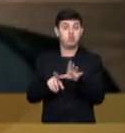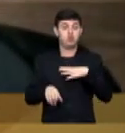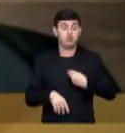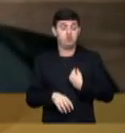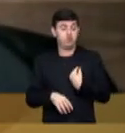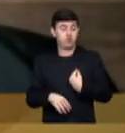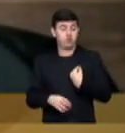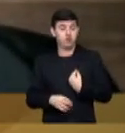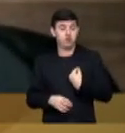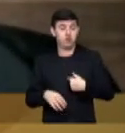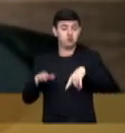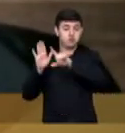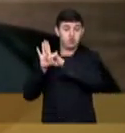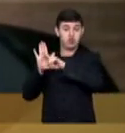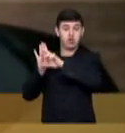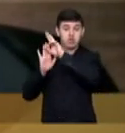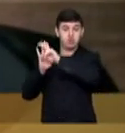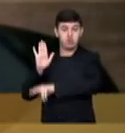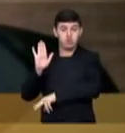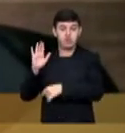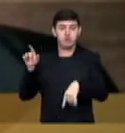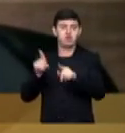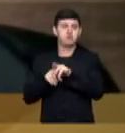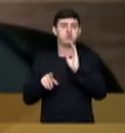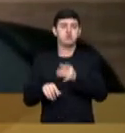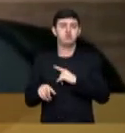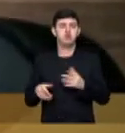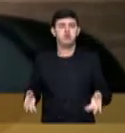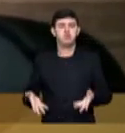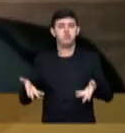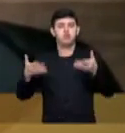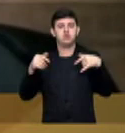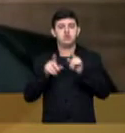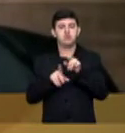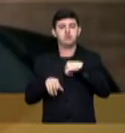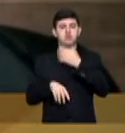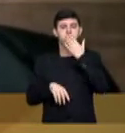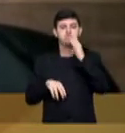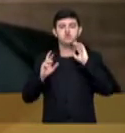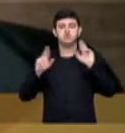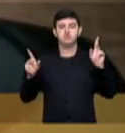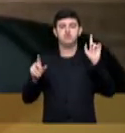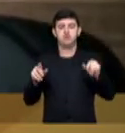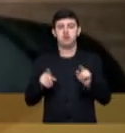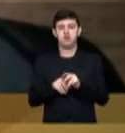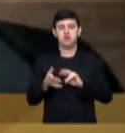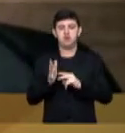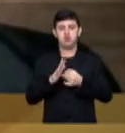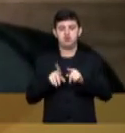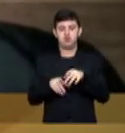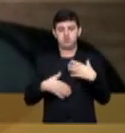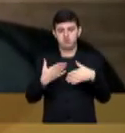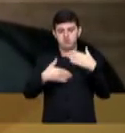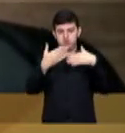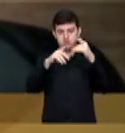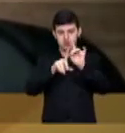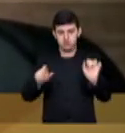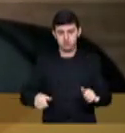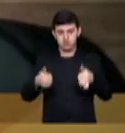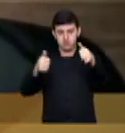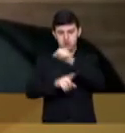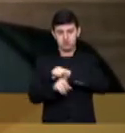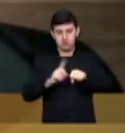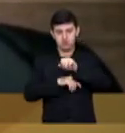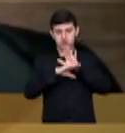das diversas legalidades, impulsionando novo tipo de crescimento e melhorias